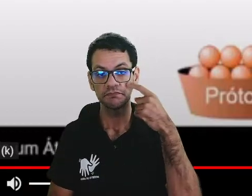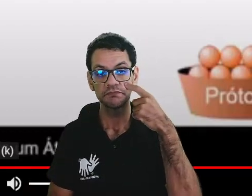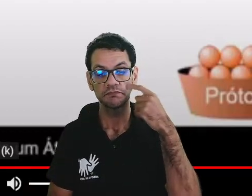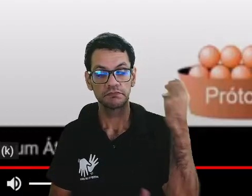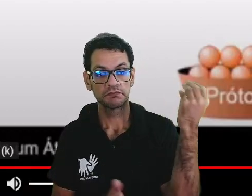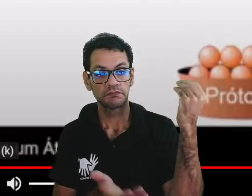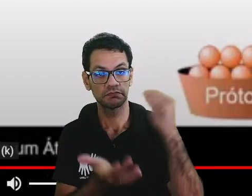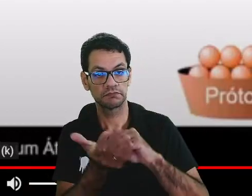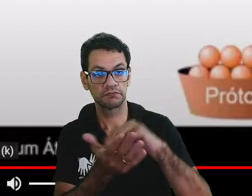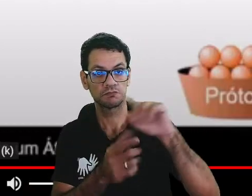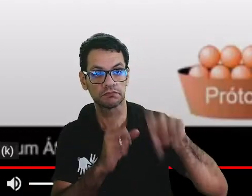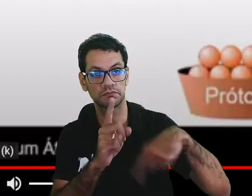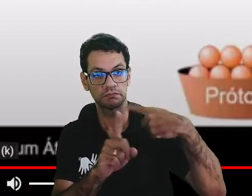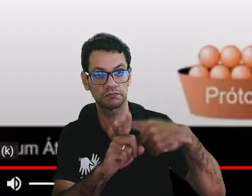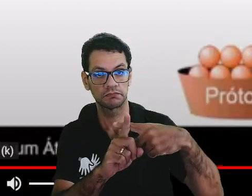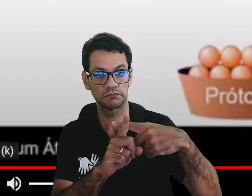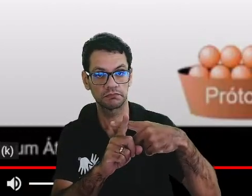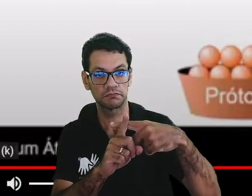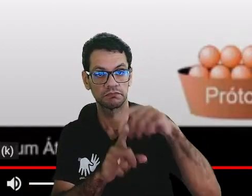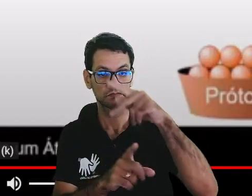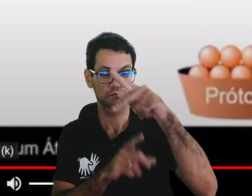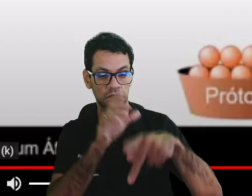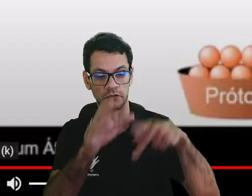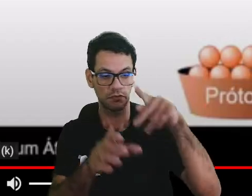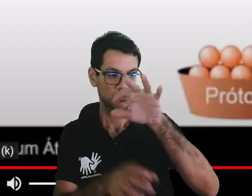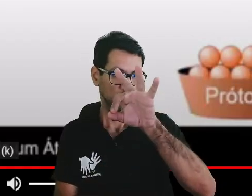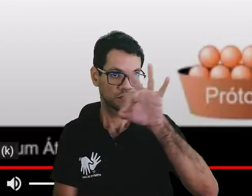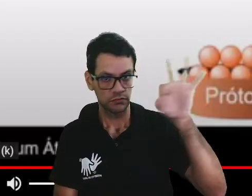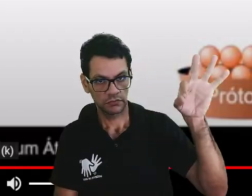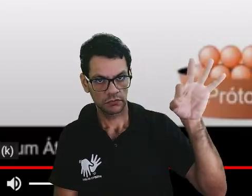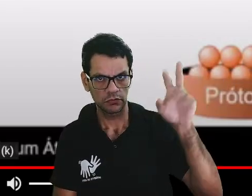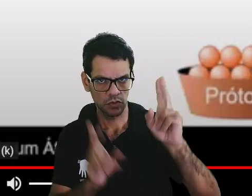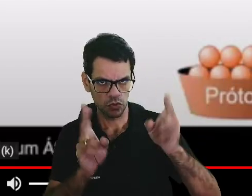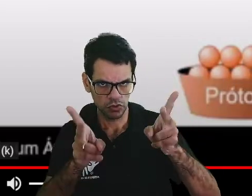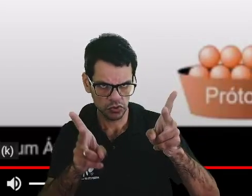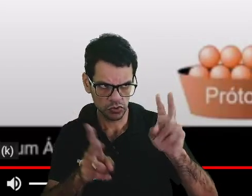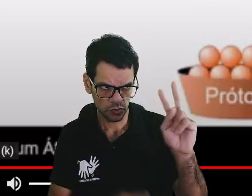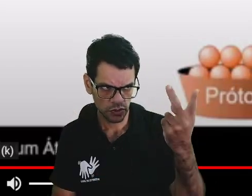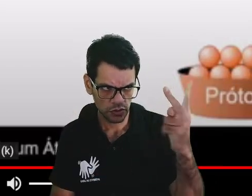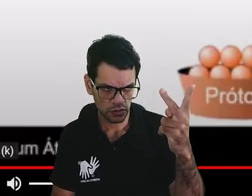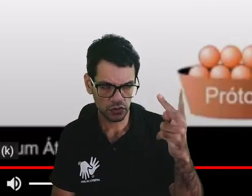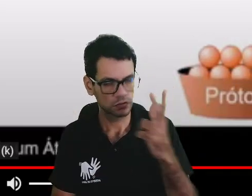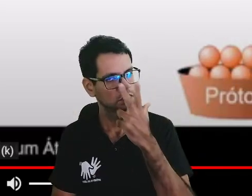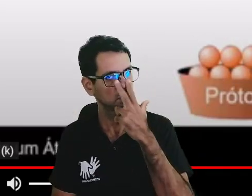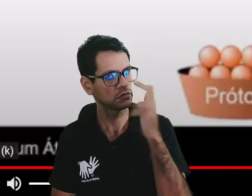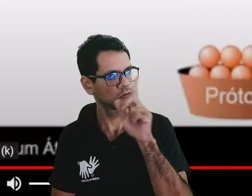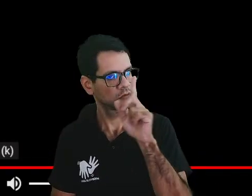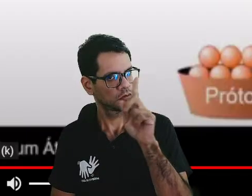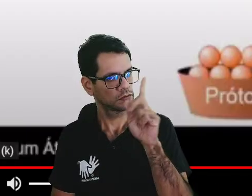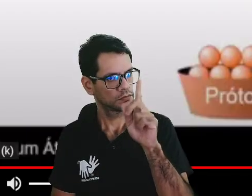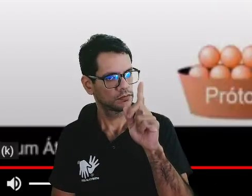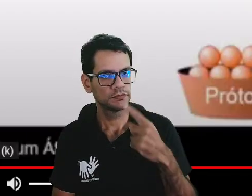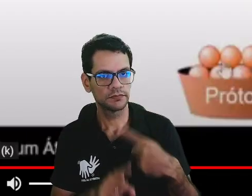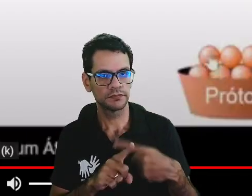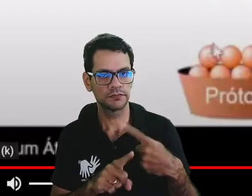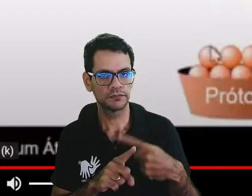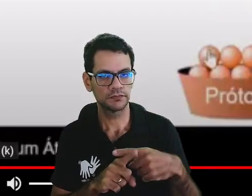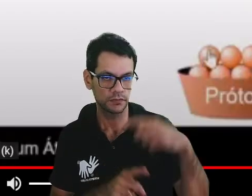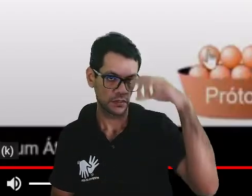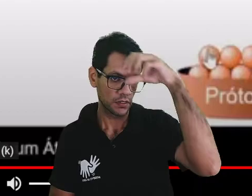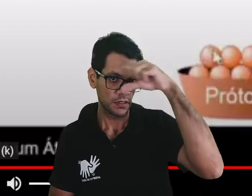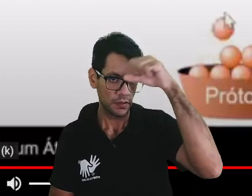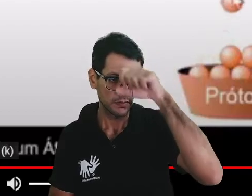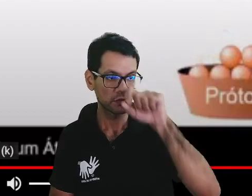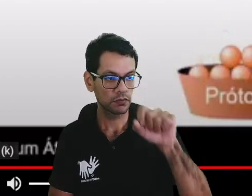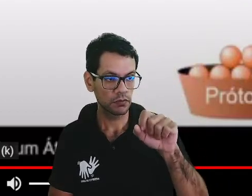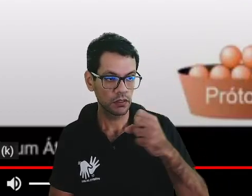colocar mais um outro próton, será que vai continuar sendo hidrogênio? Provavelmente não, porque a gente aprendeu que